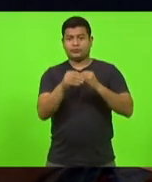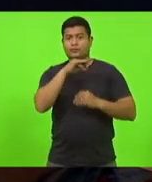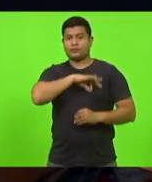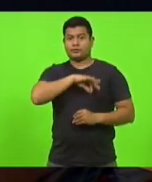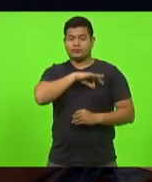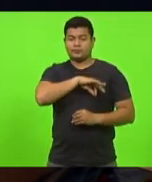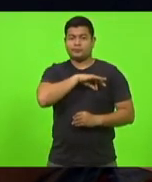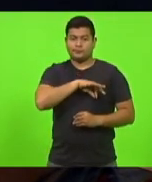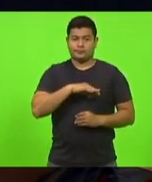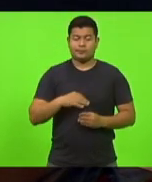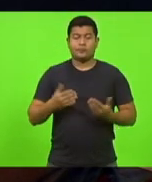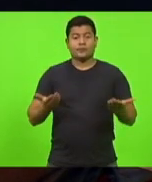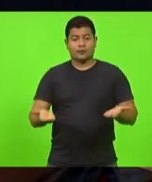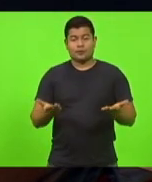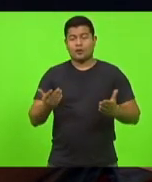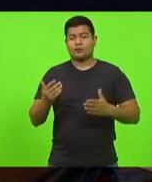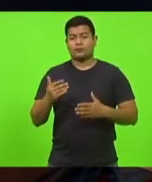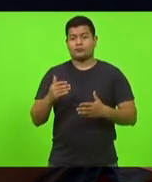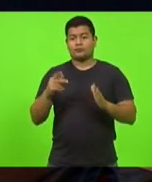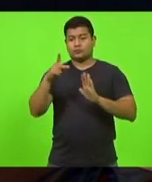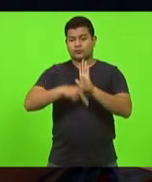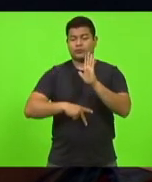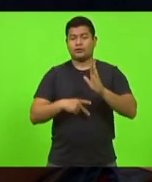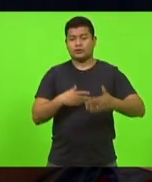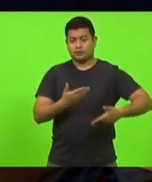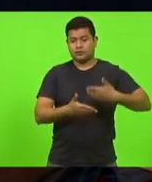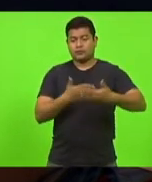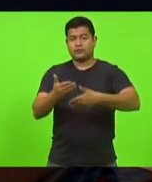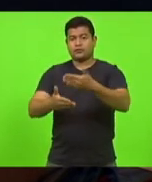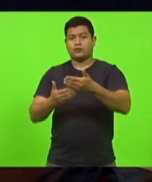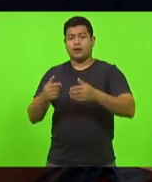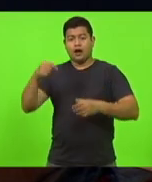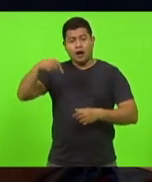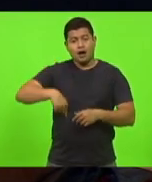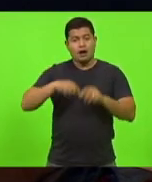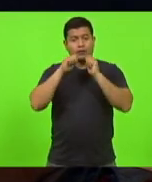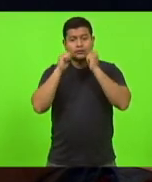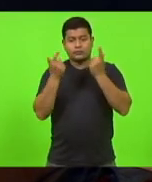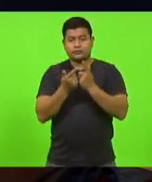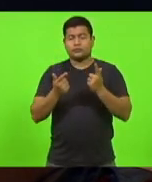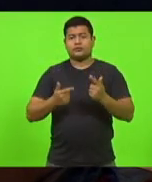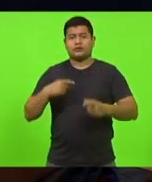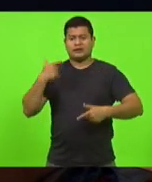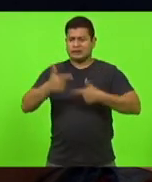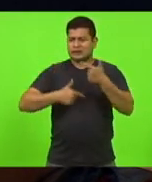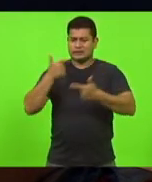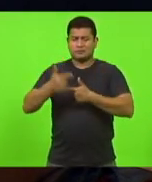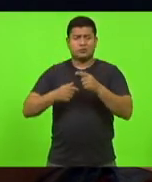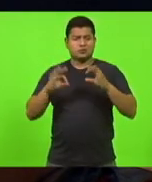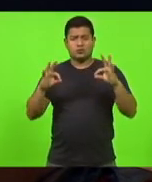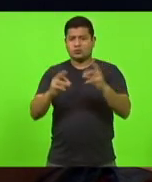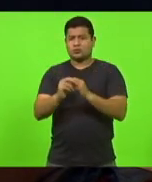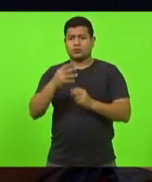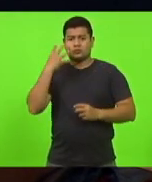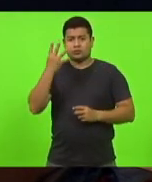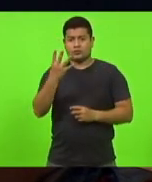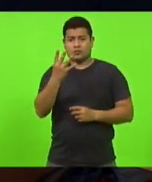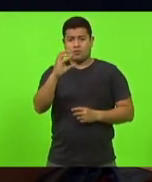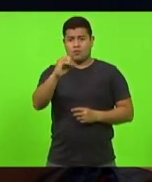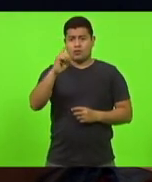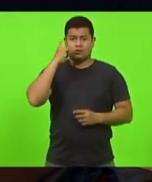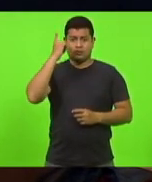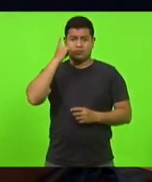Assembleia Legislativa, com a digital, com o trabalho, com o empenho dos 40 deputados, mas